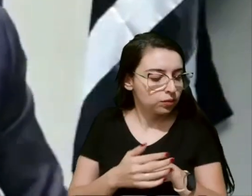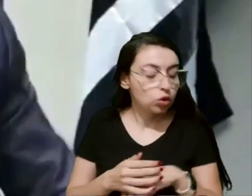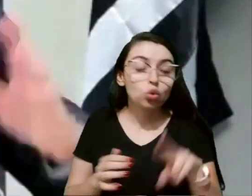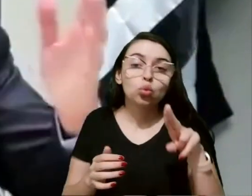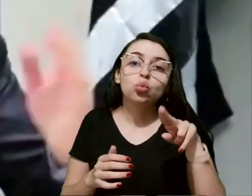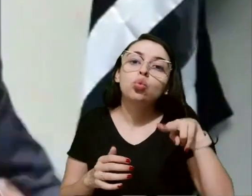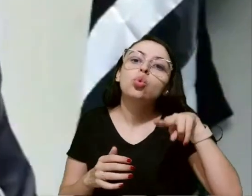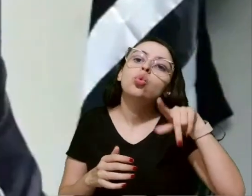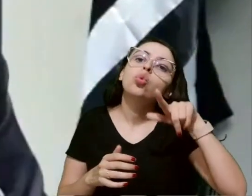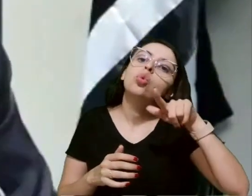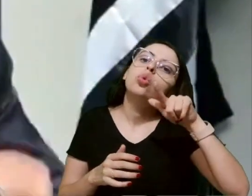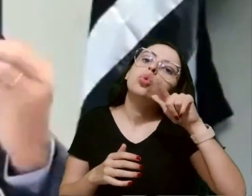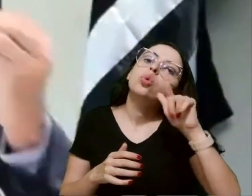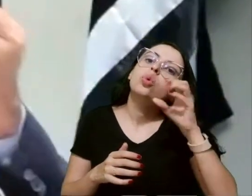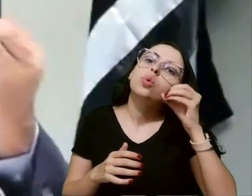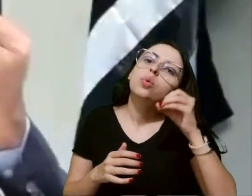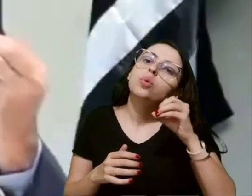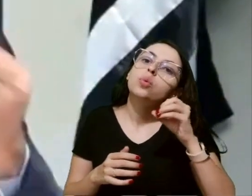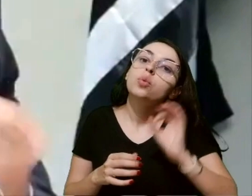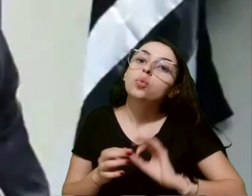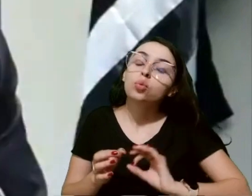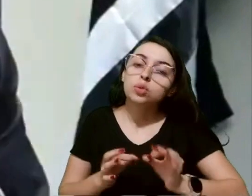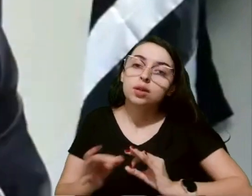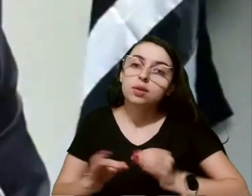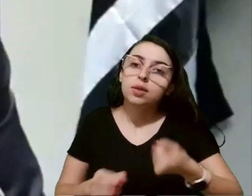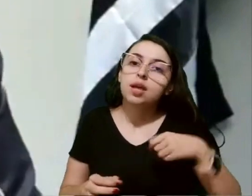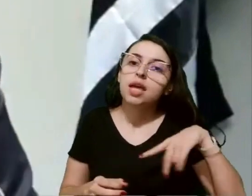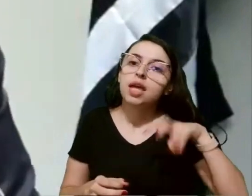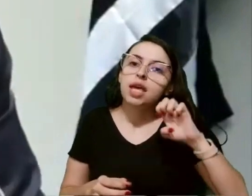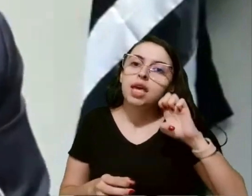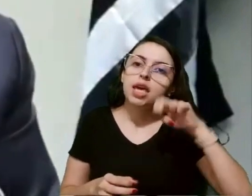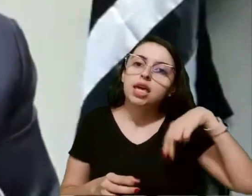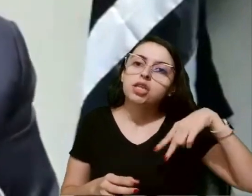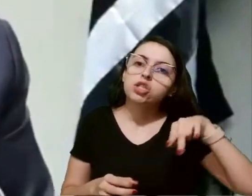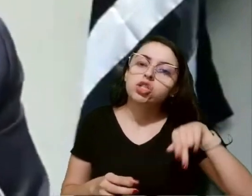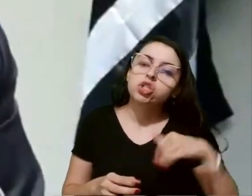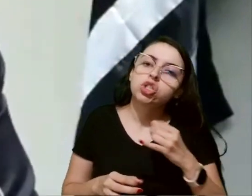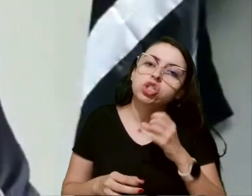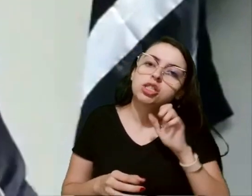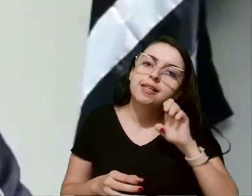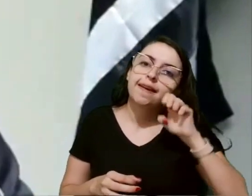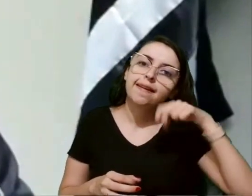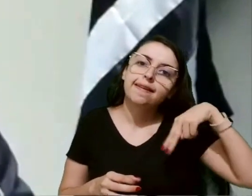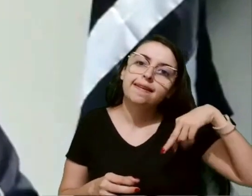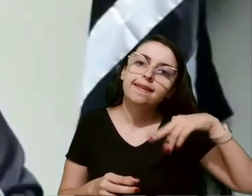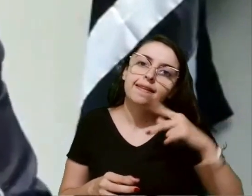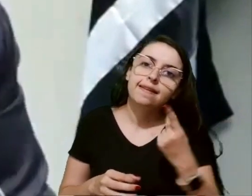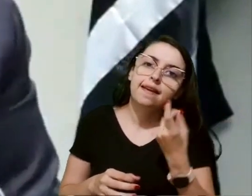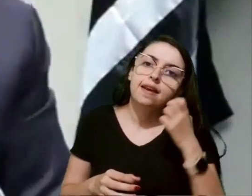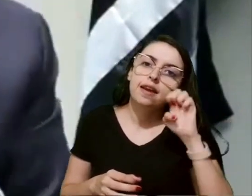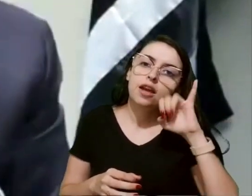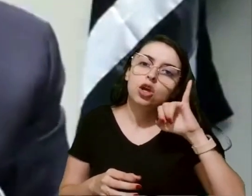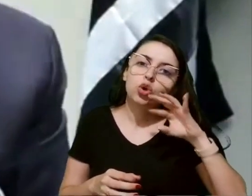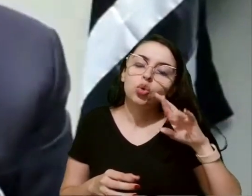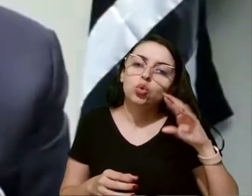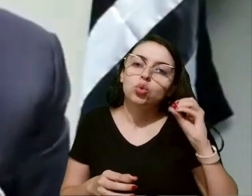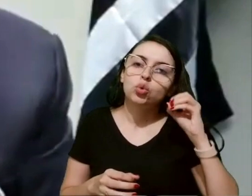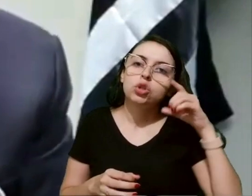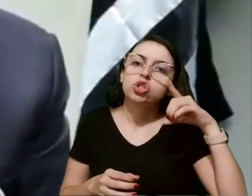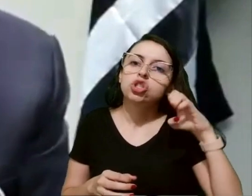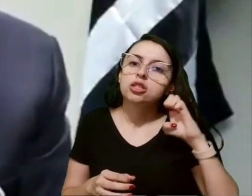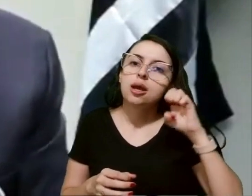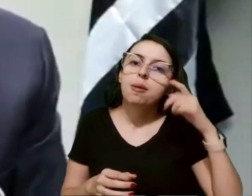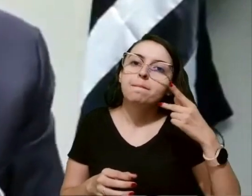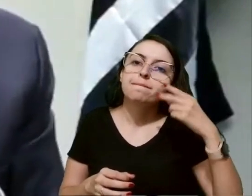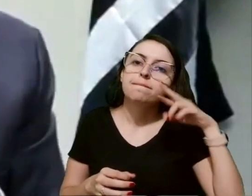o Hugo, que era um engenheiro de produção que trabalhou com a gente no projeto. Ele falava assim: "Não, porque a viscosidade desse processo